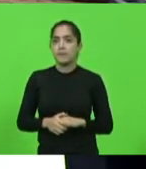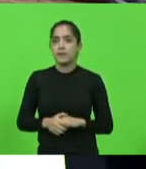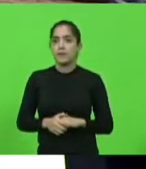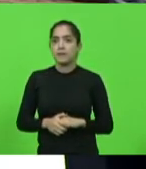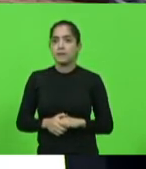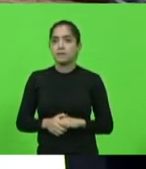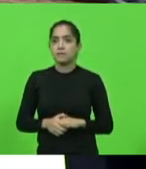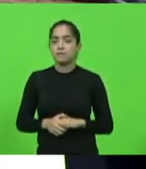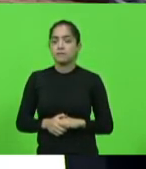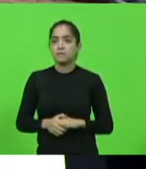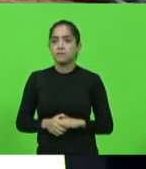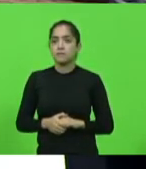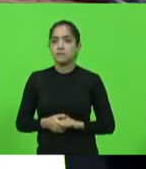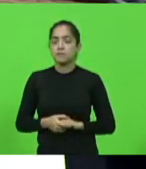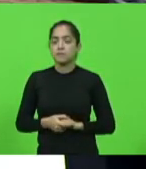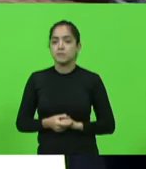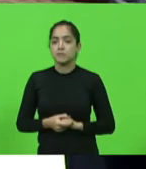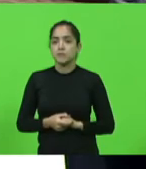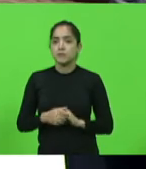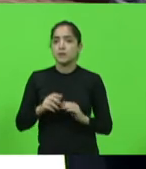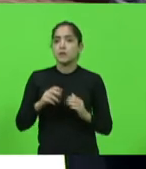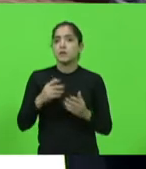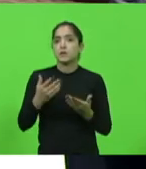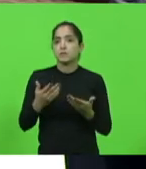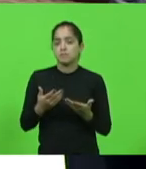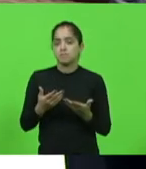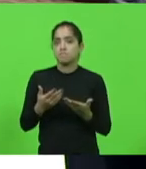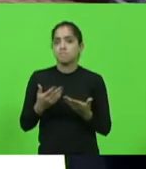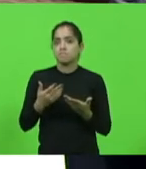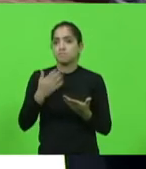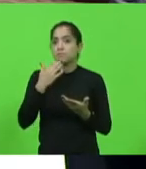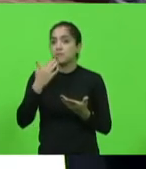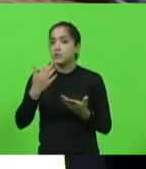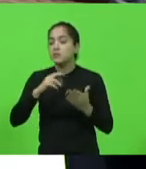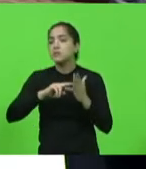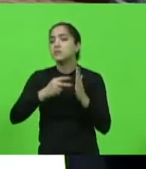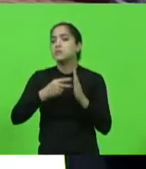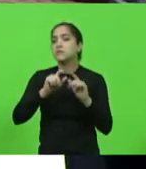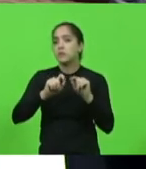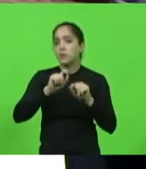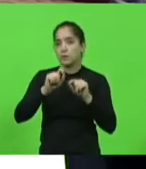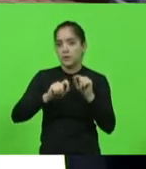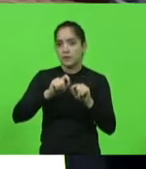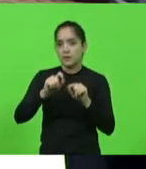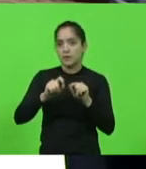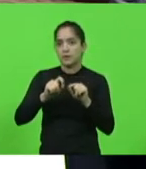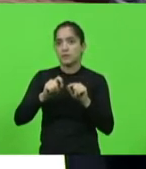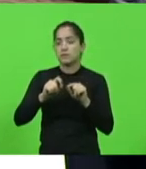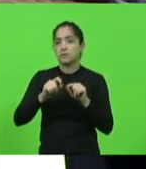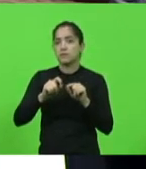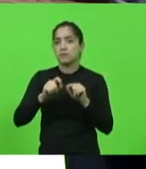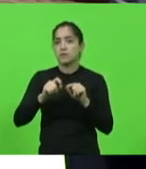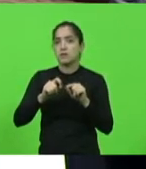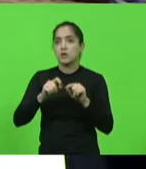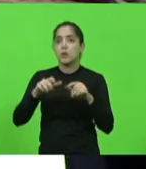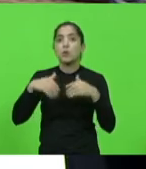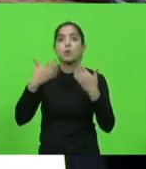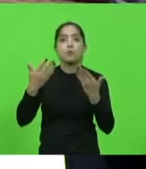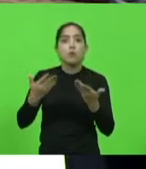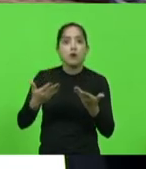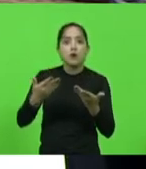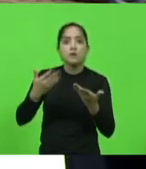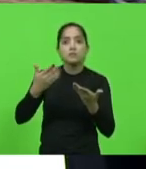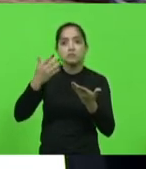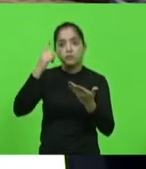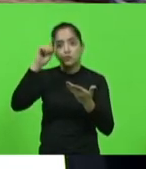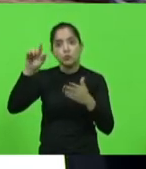relevante. Obrigada, senhor presidente. O que acho que é pedir mesmo, o que, que isso significa? Né? Quanto vai ser efetivamente investido,